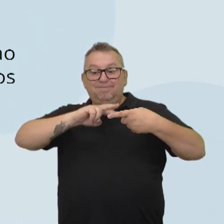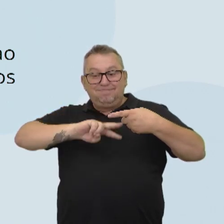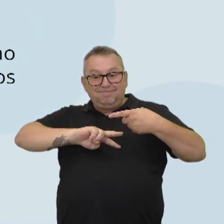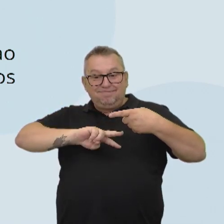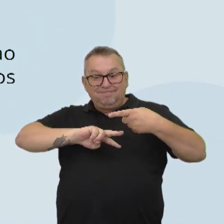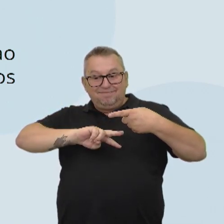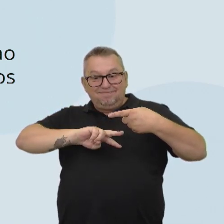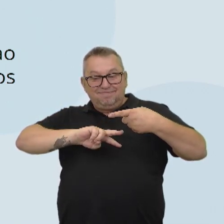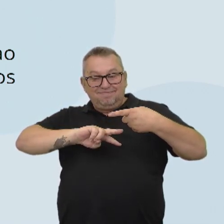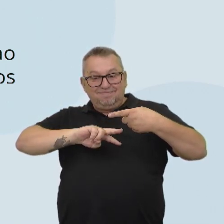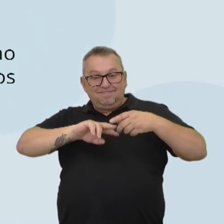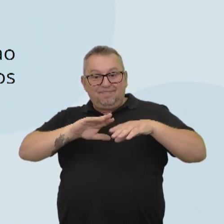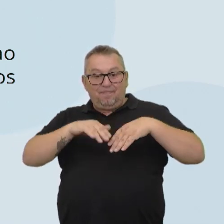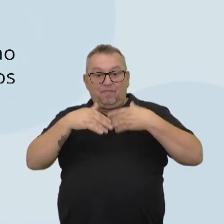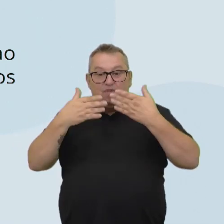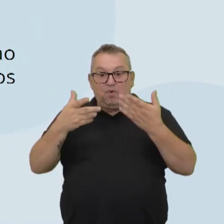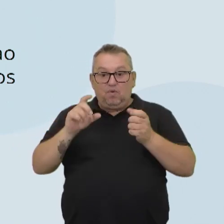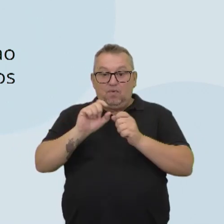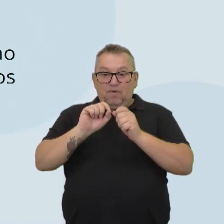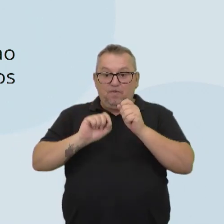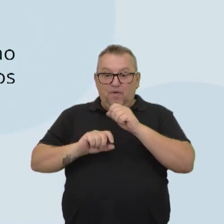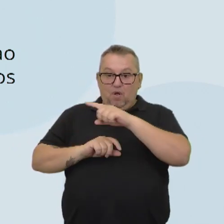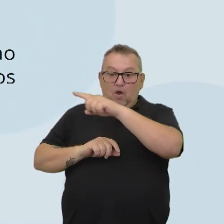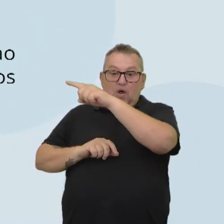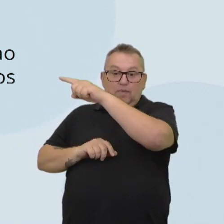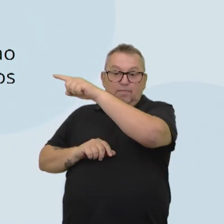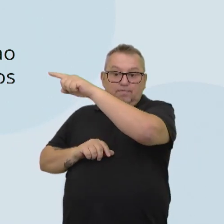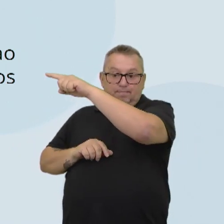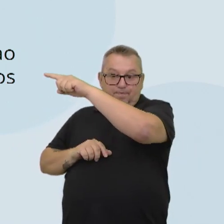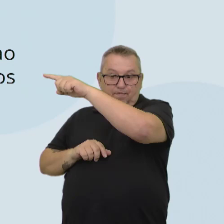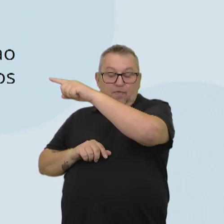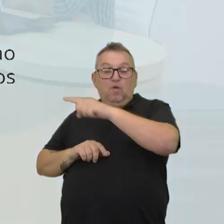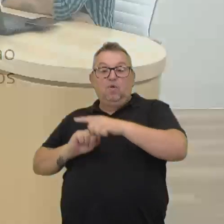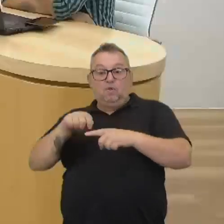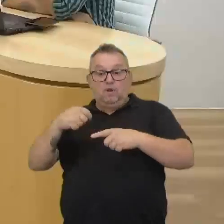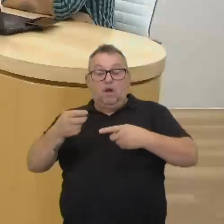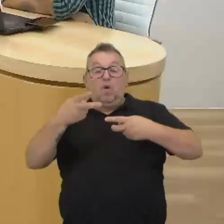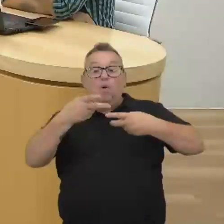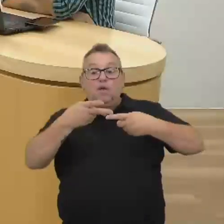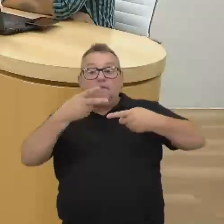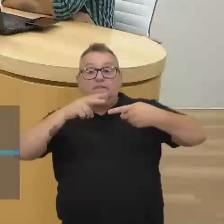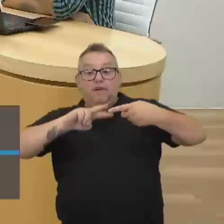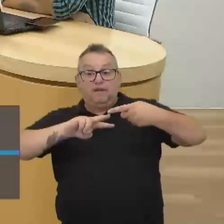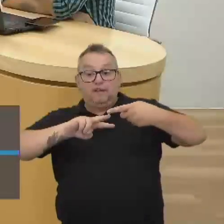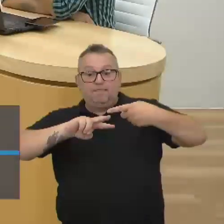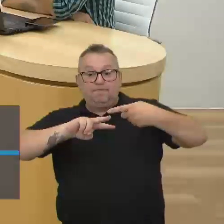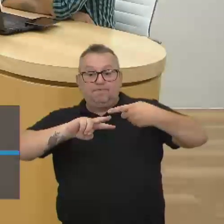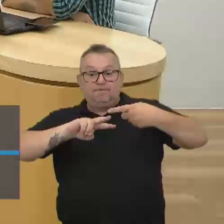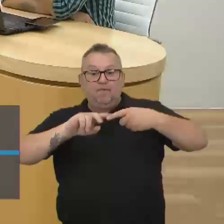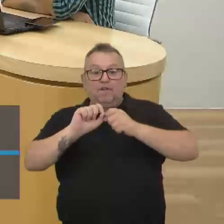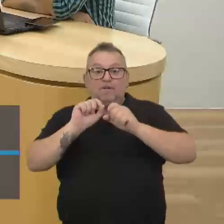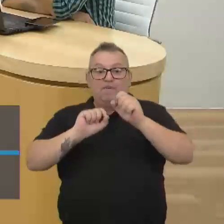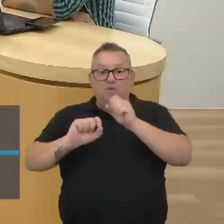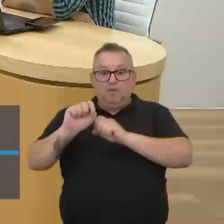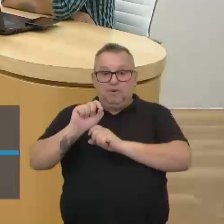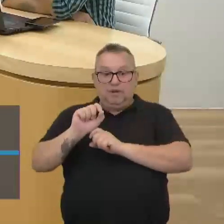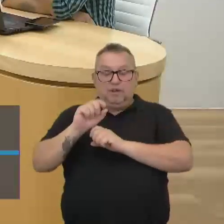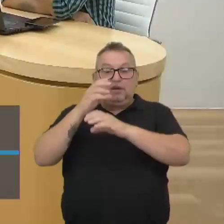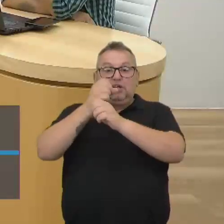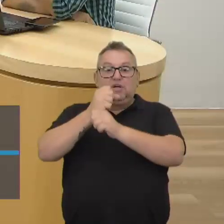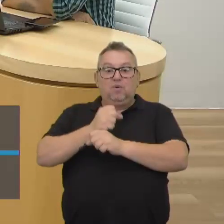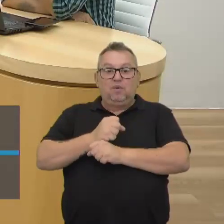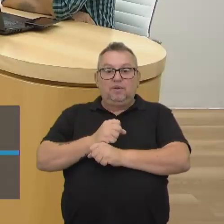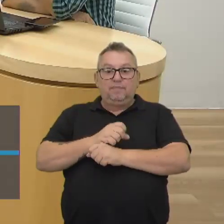operação. Legal. Então, quando você faz a divisão da constante, quando eu vou fazer a inversa, o que eu tenho que fazer? Que conta